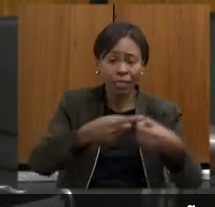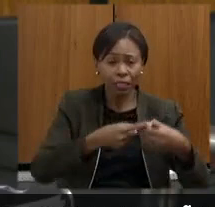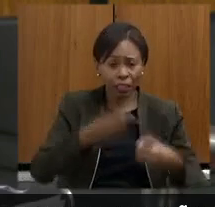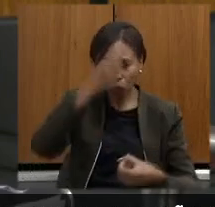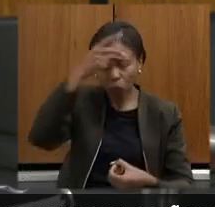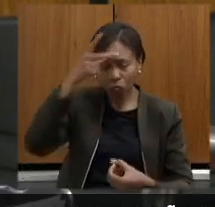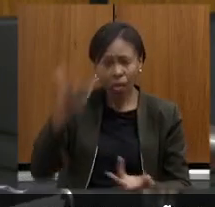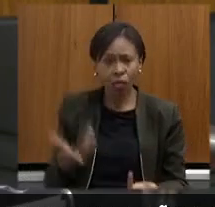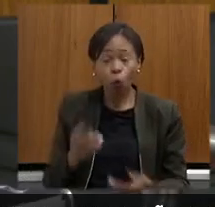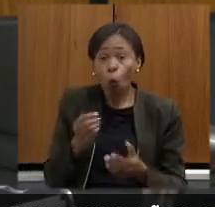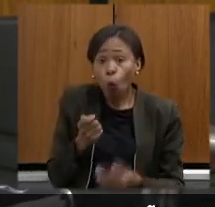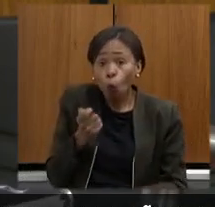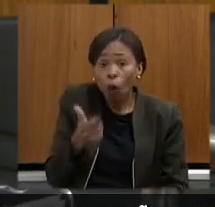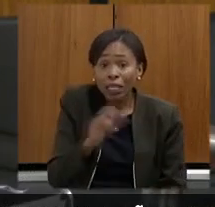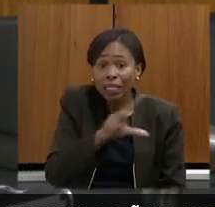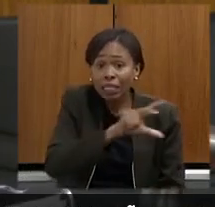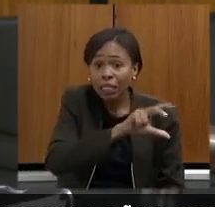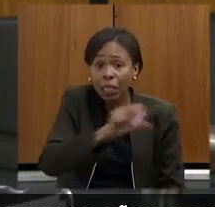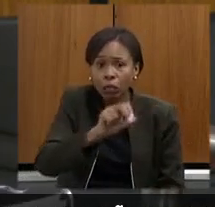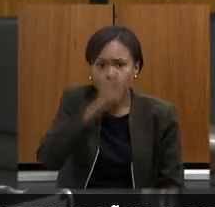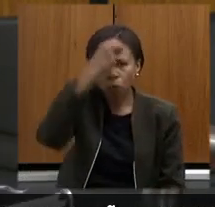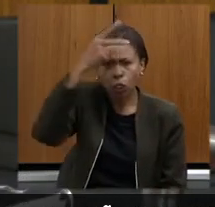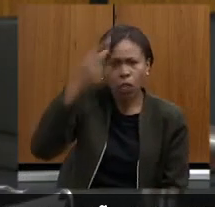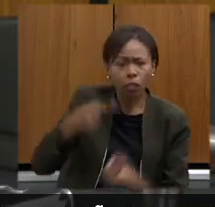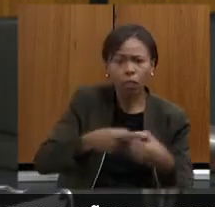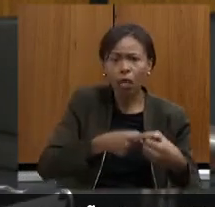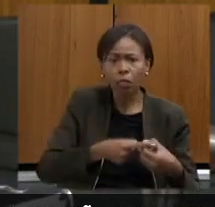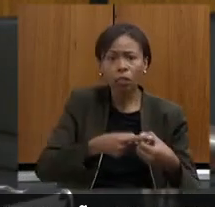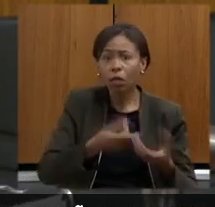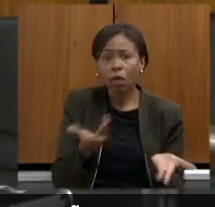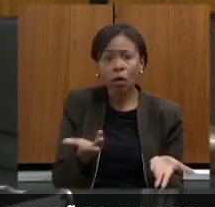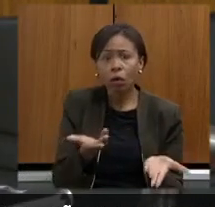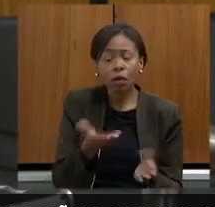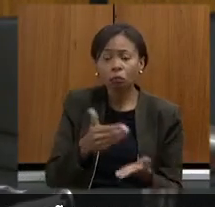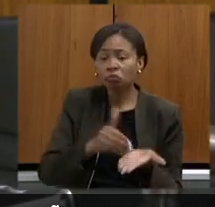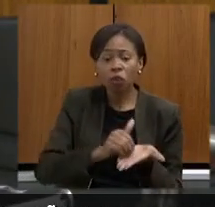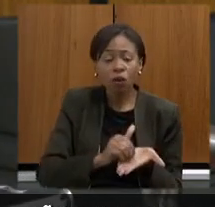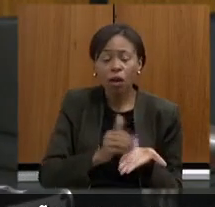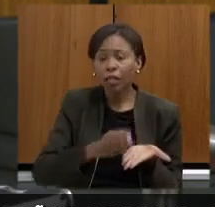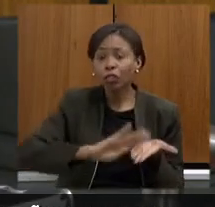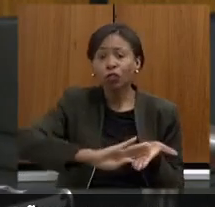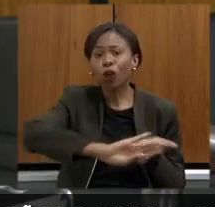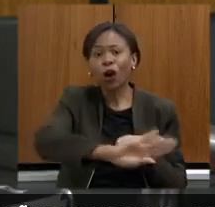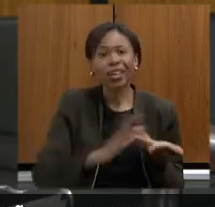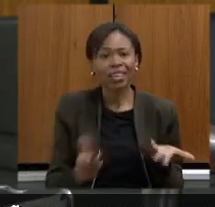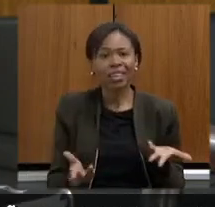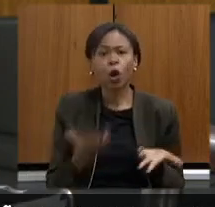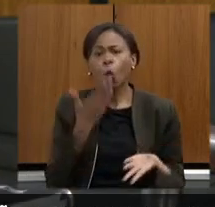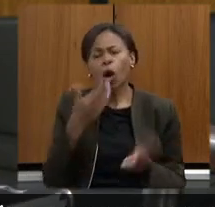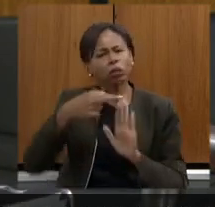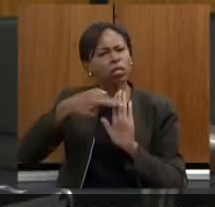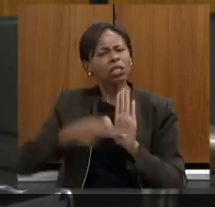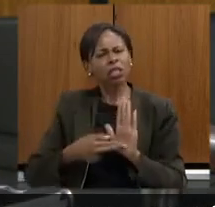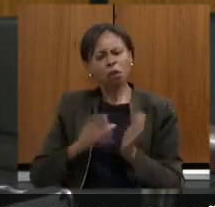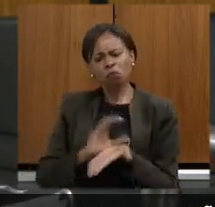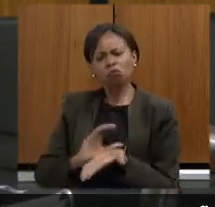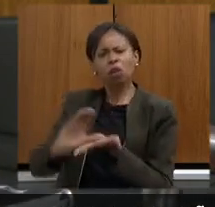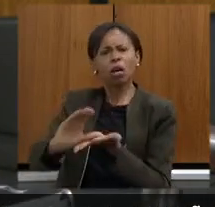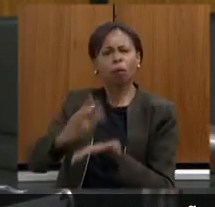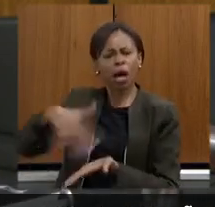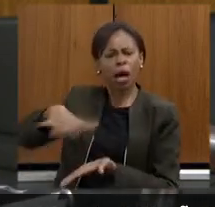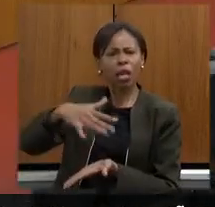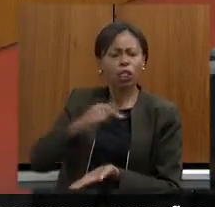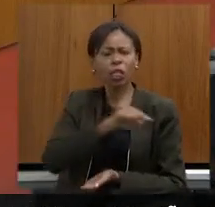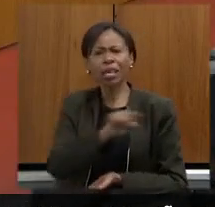quase 500 municípios Ficarão de fora então pergunto Quais foram os critérios adotados para distribuição desse recurso a isso municípios